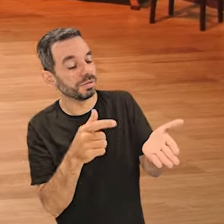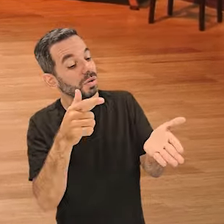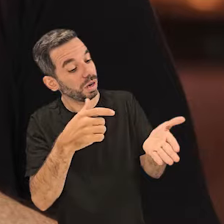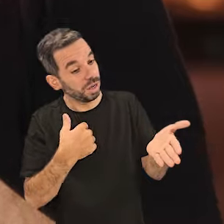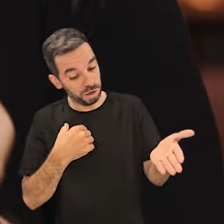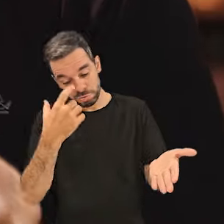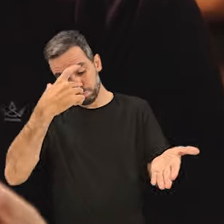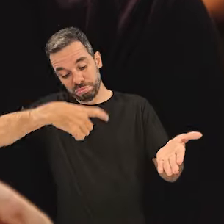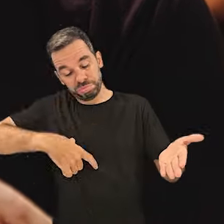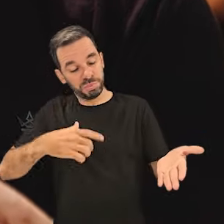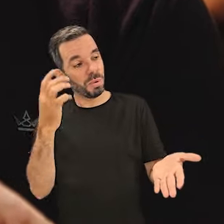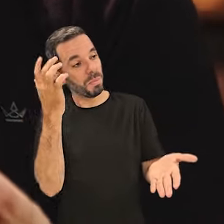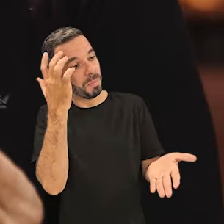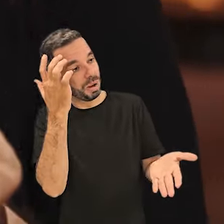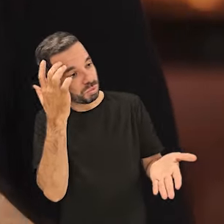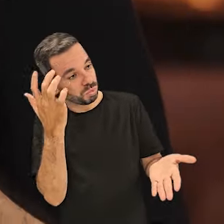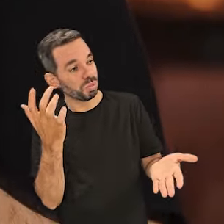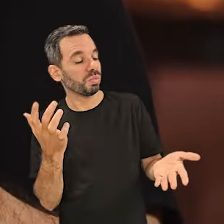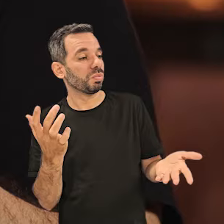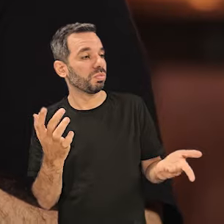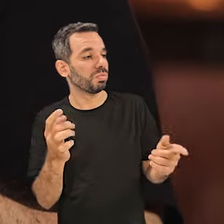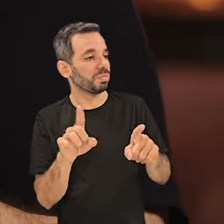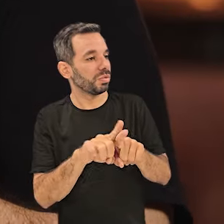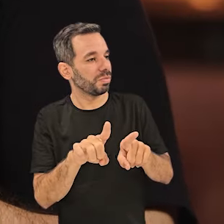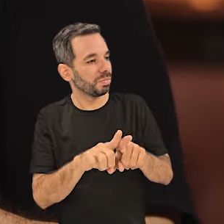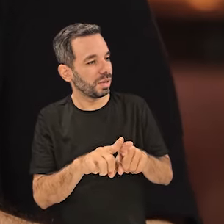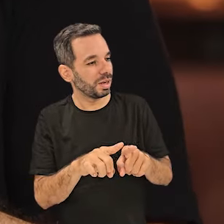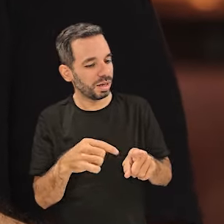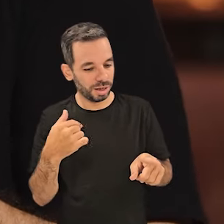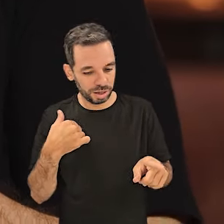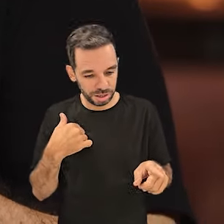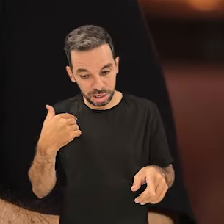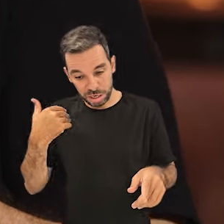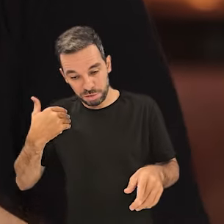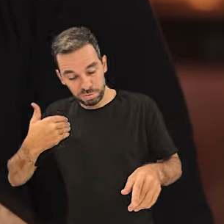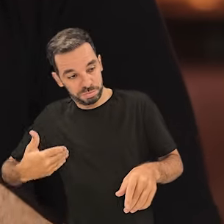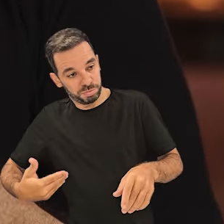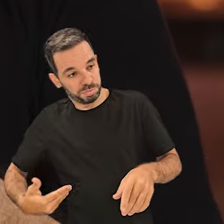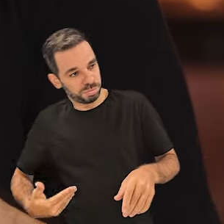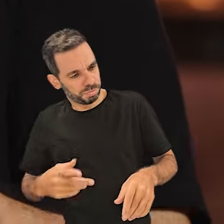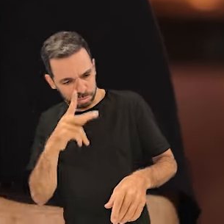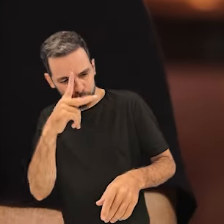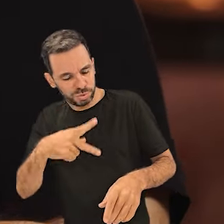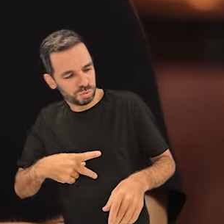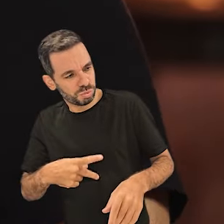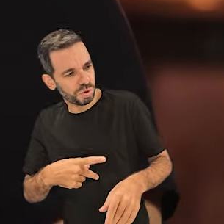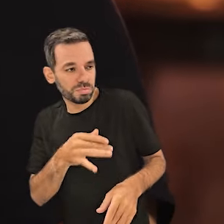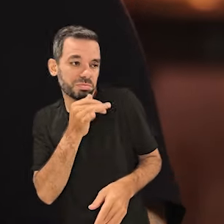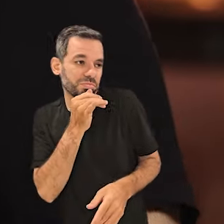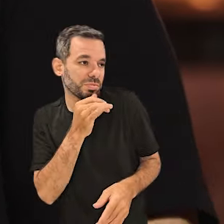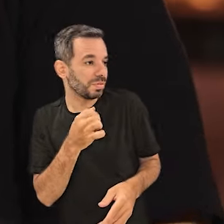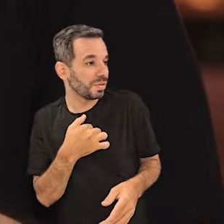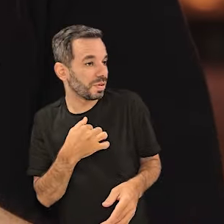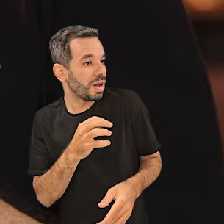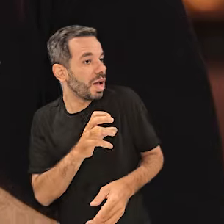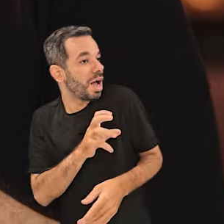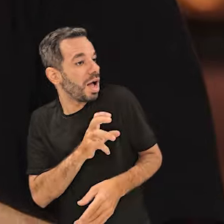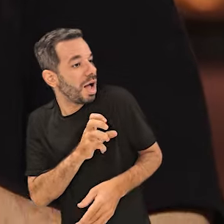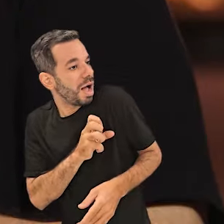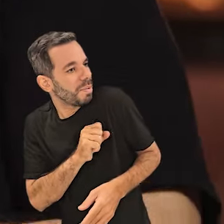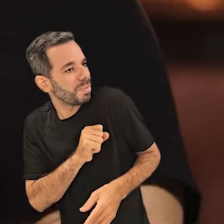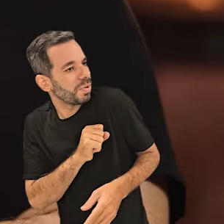aliando uma descrição pessoal com algumas revelações, né? Quando você fala de amor, por exemplo,